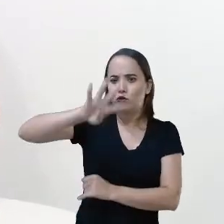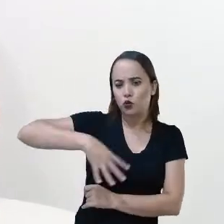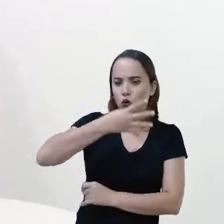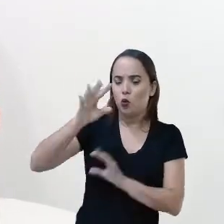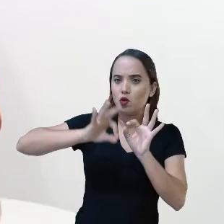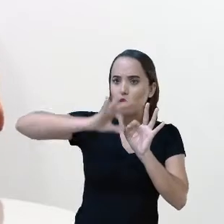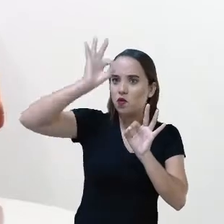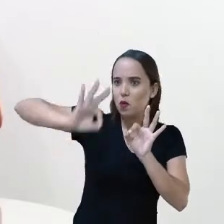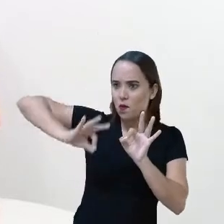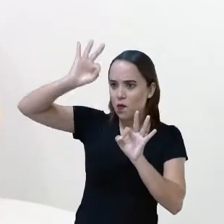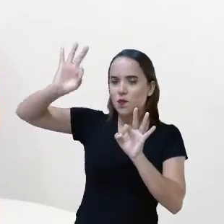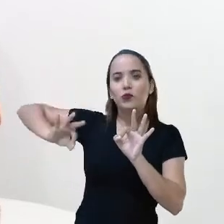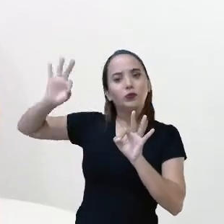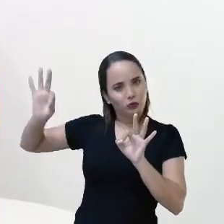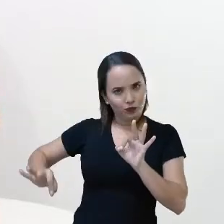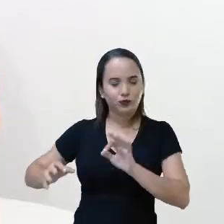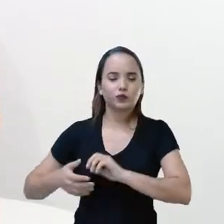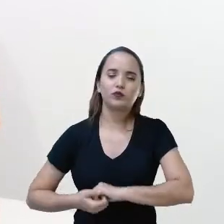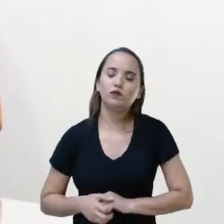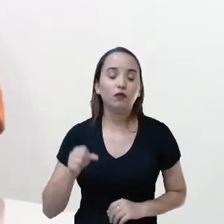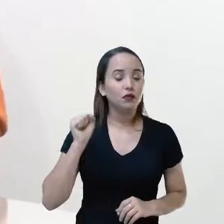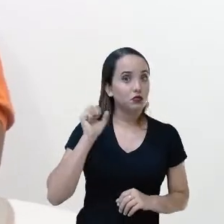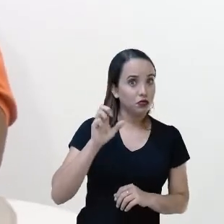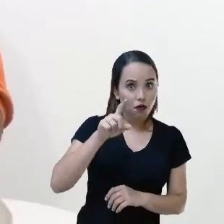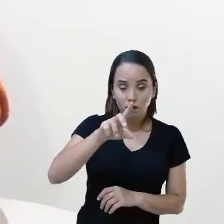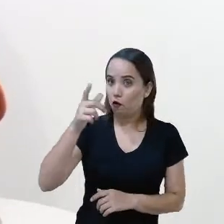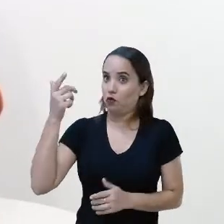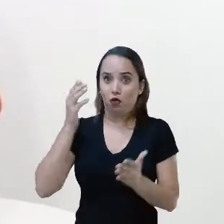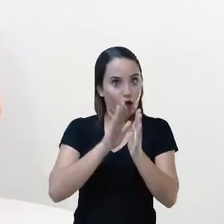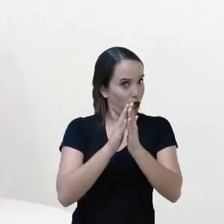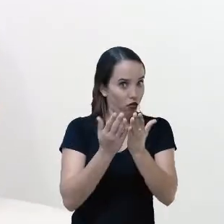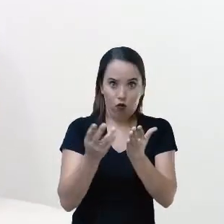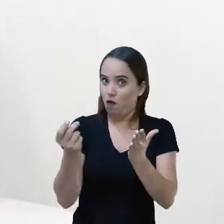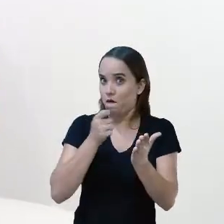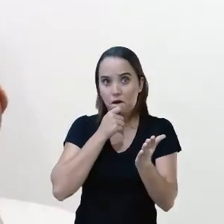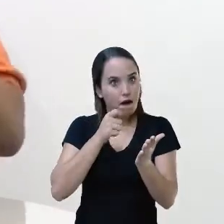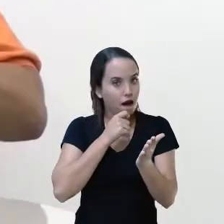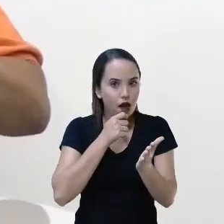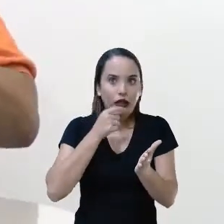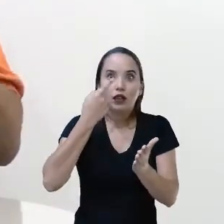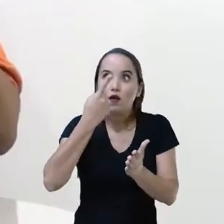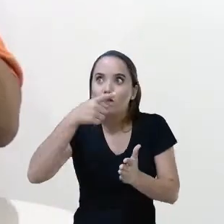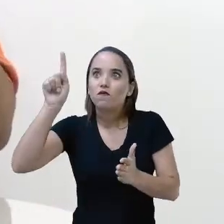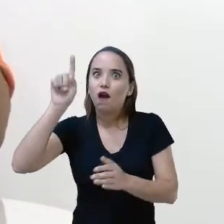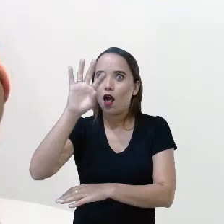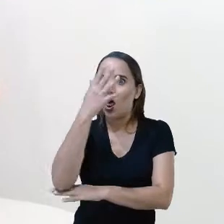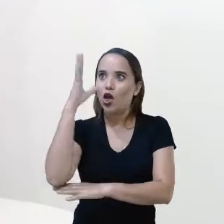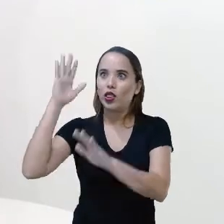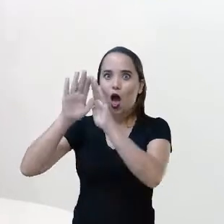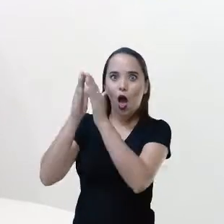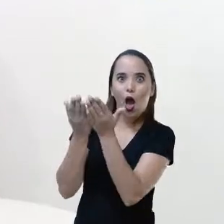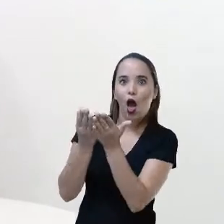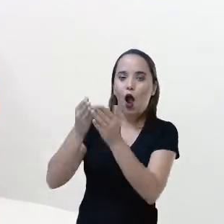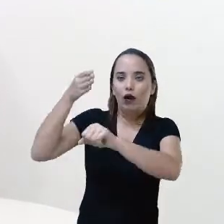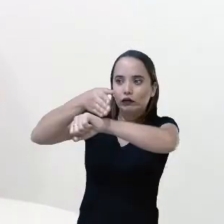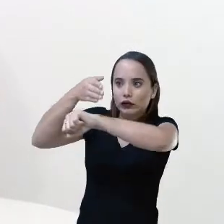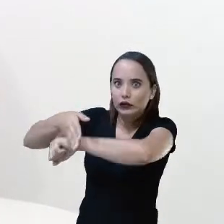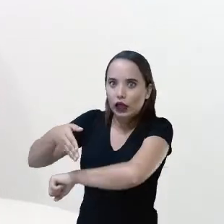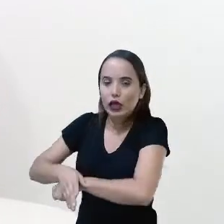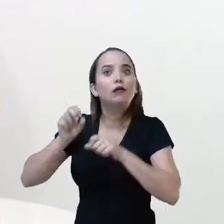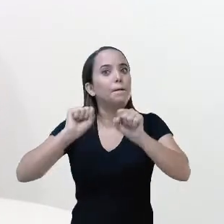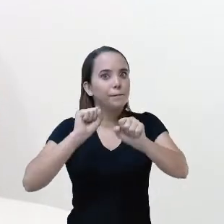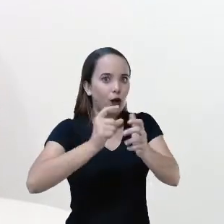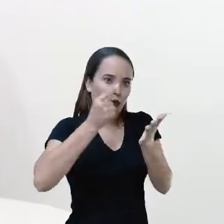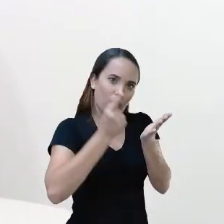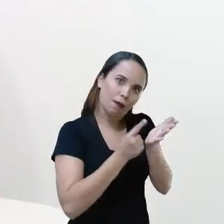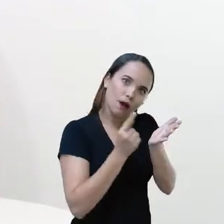cientista ali no livro que você está lendo, se ainda não está, depois da aula, corre lá na Árvore de Livros. Inclusive, você pode acessar no próprio aplicativo do